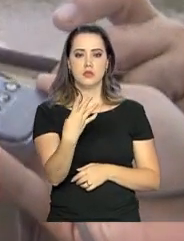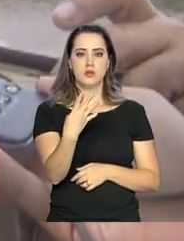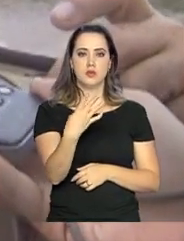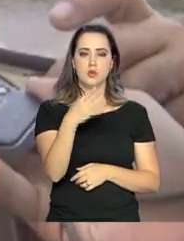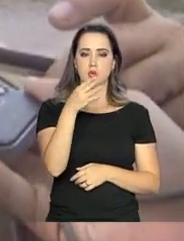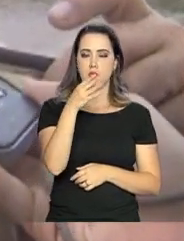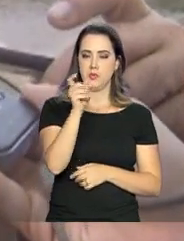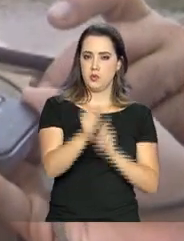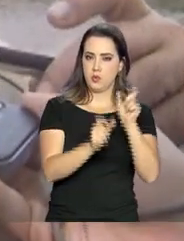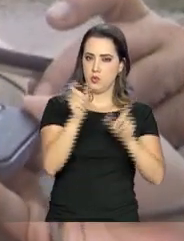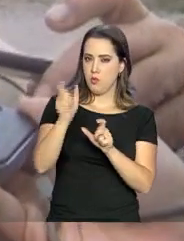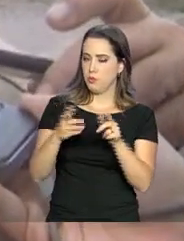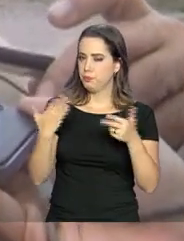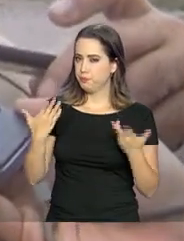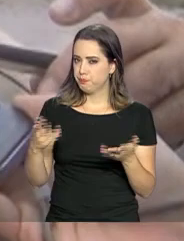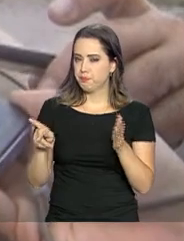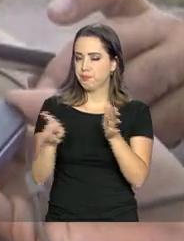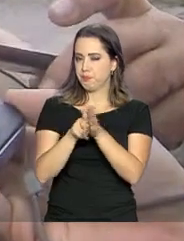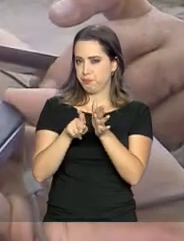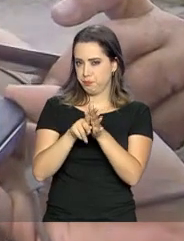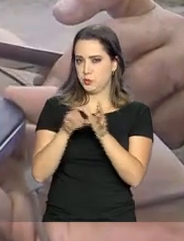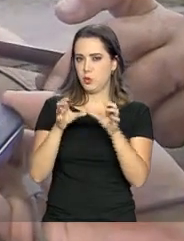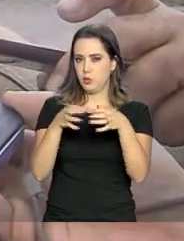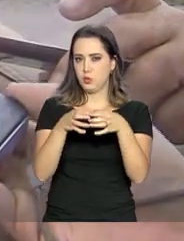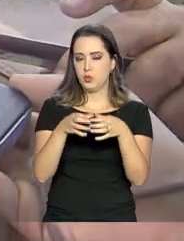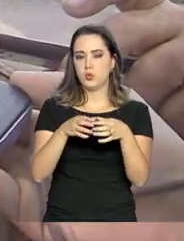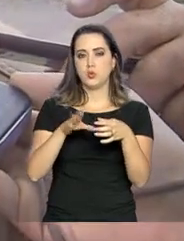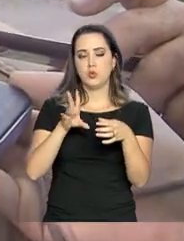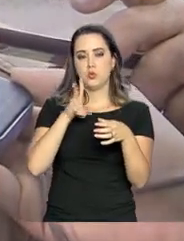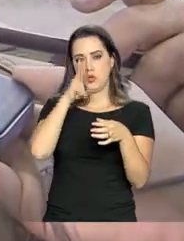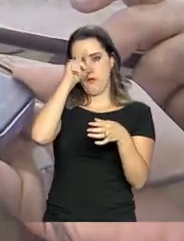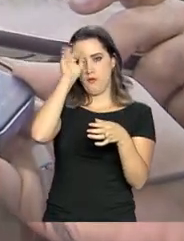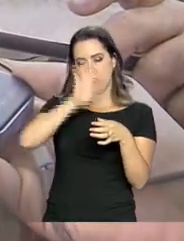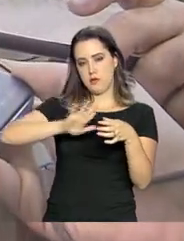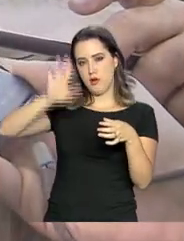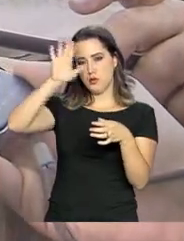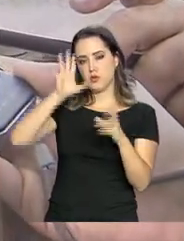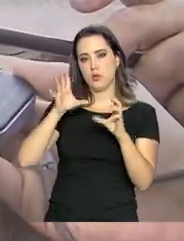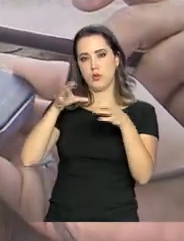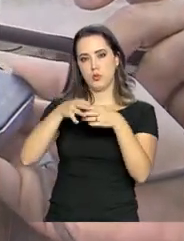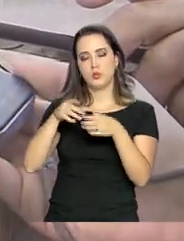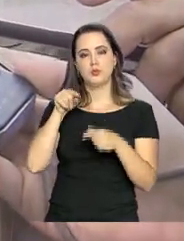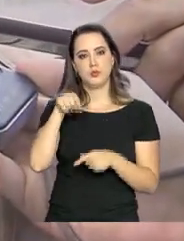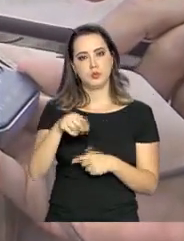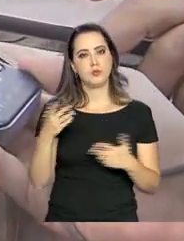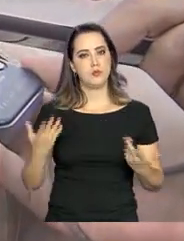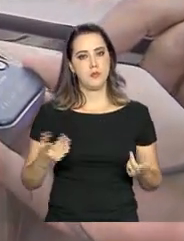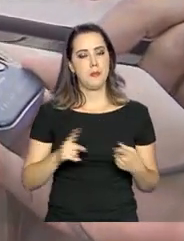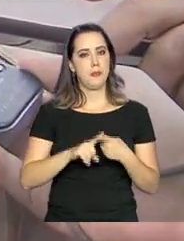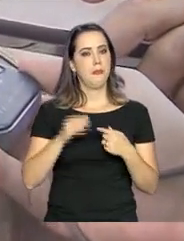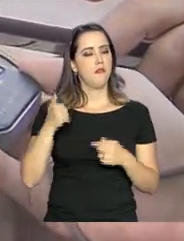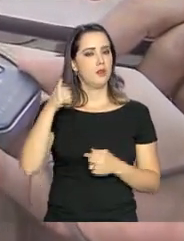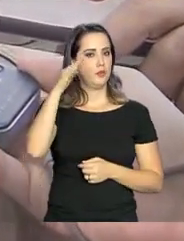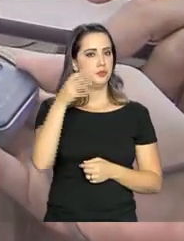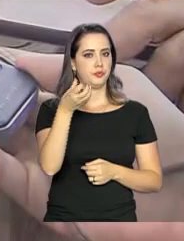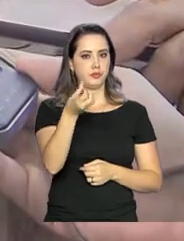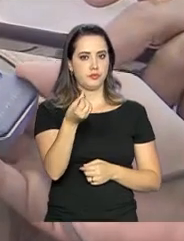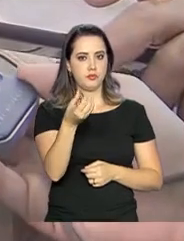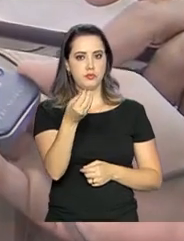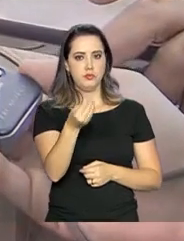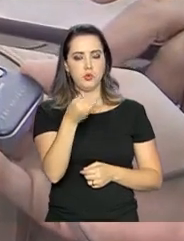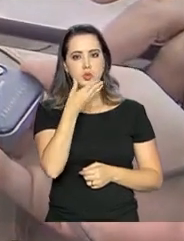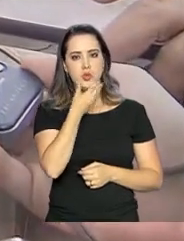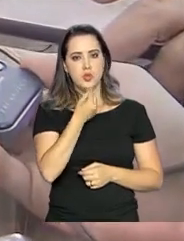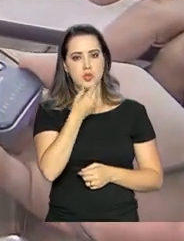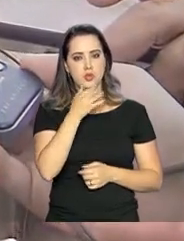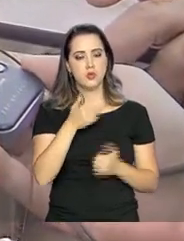94 homens da Força Nacional, uma parte está aqui, mais 60 homens estão vindo por